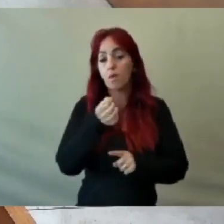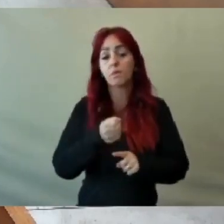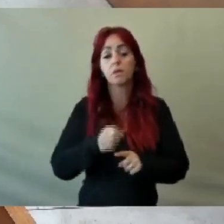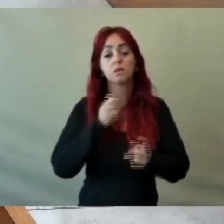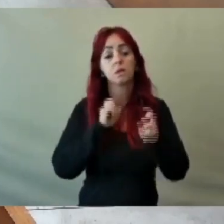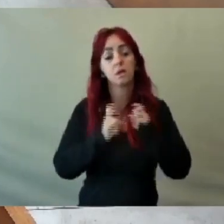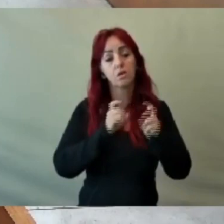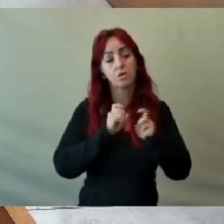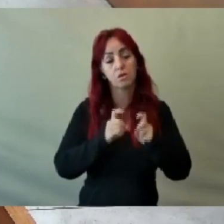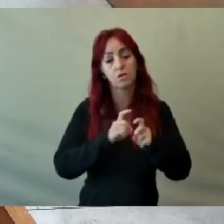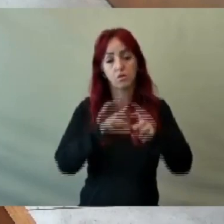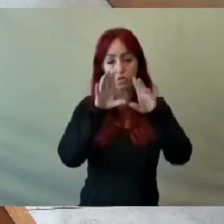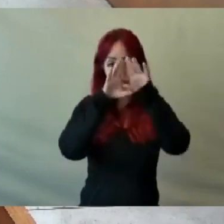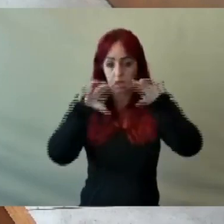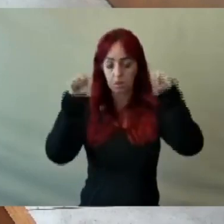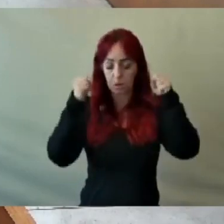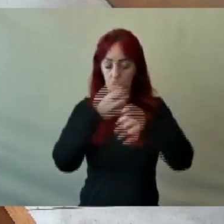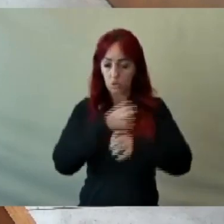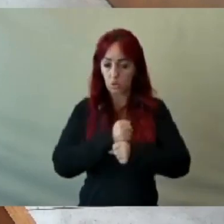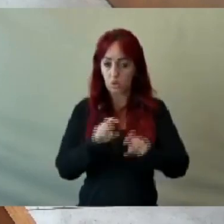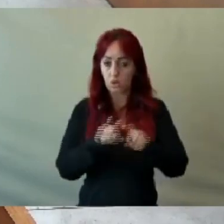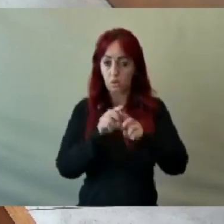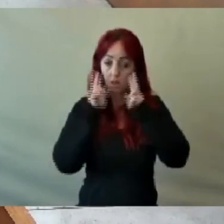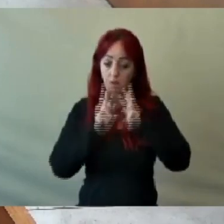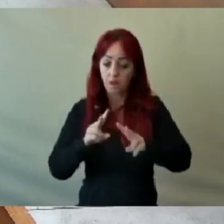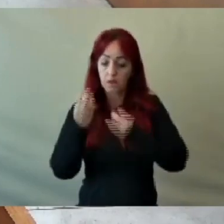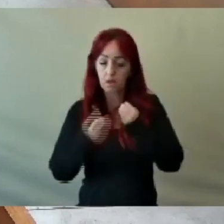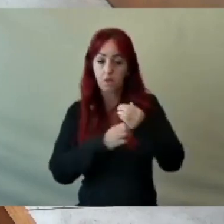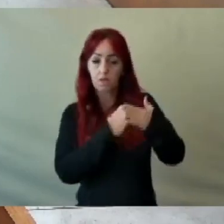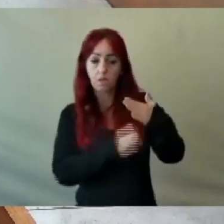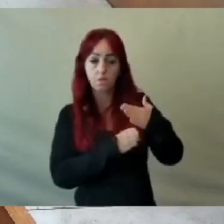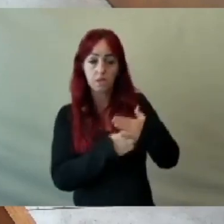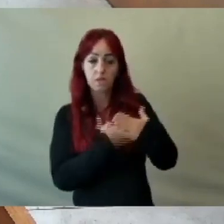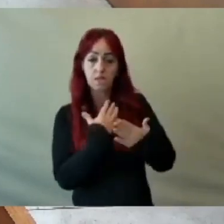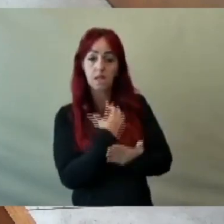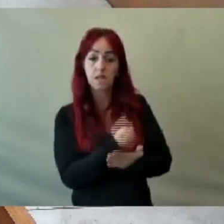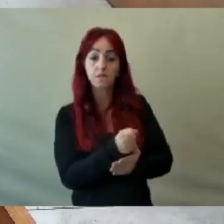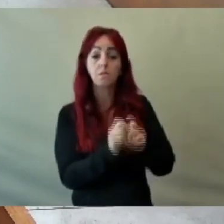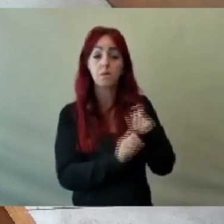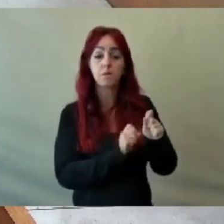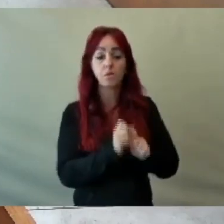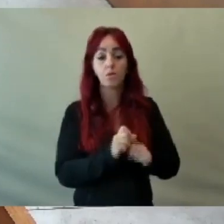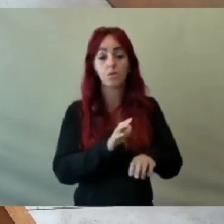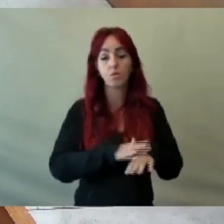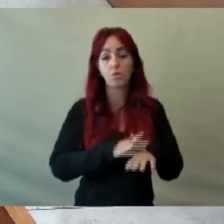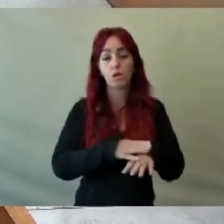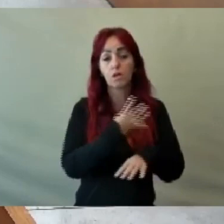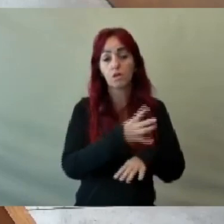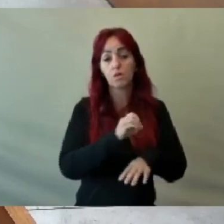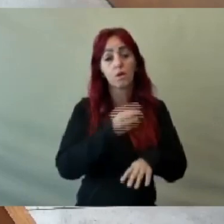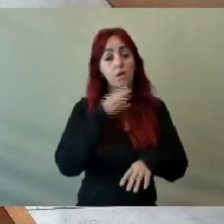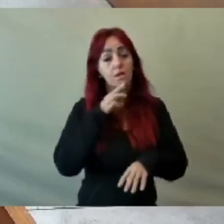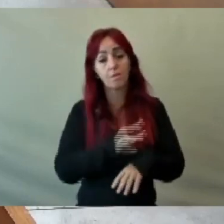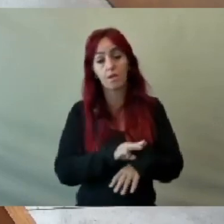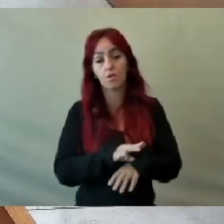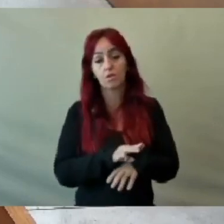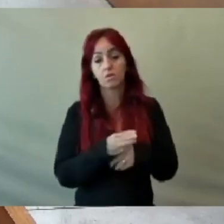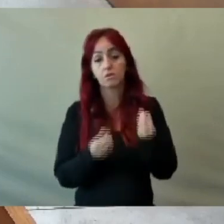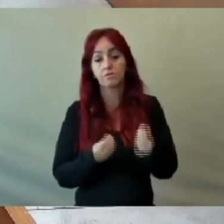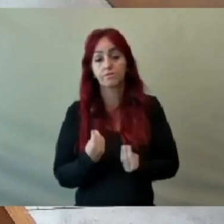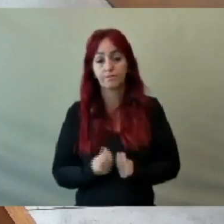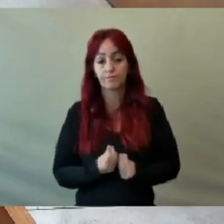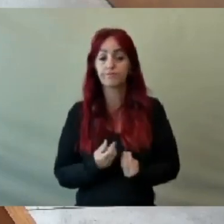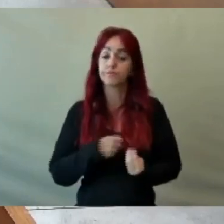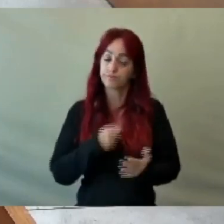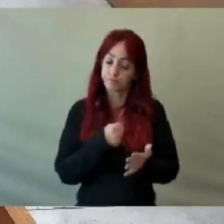justamente para ver. Aí, a empresa recebeu quase, está recebendo quase 40 milhões. E aí? Então, temos que cobrar da empresa que